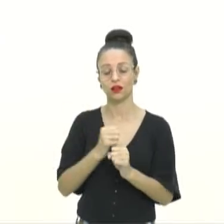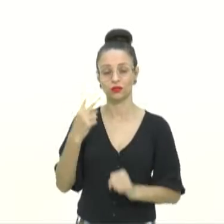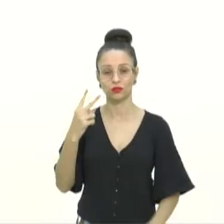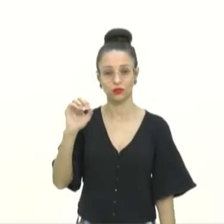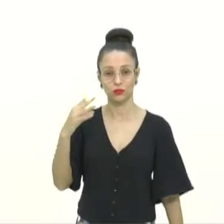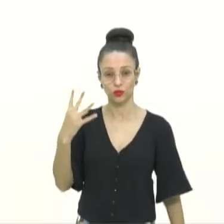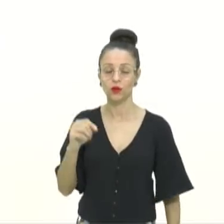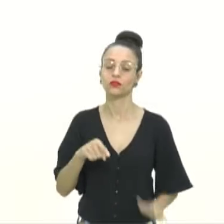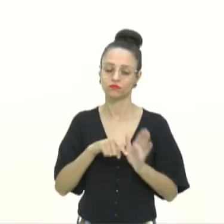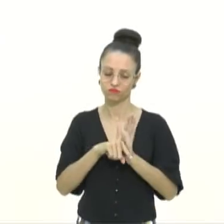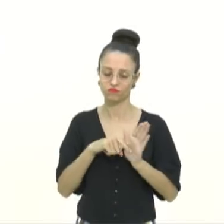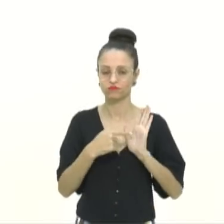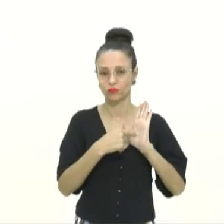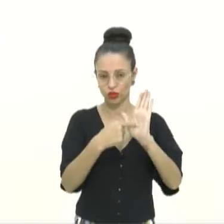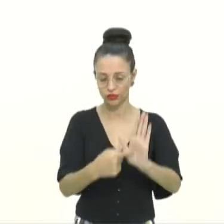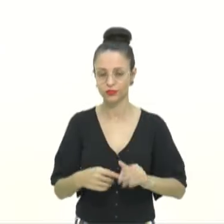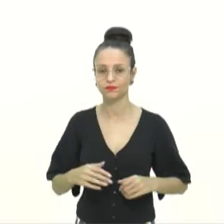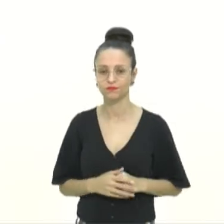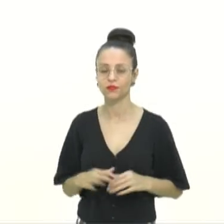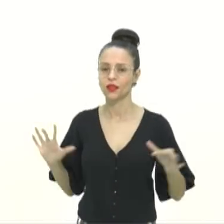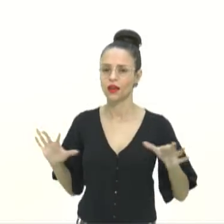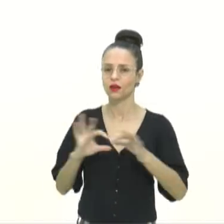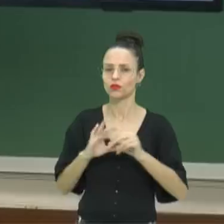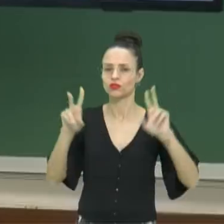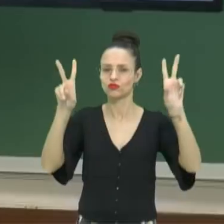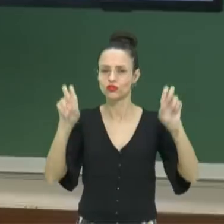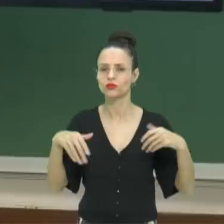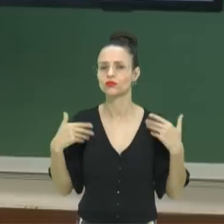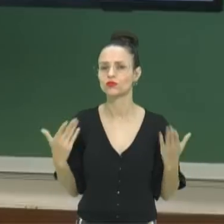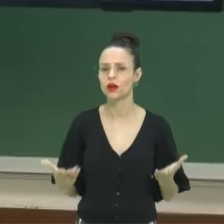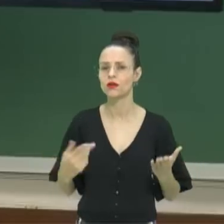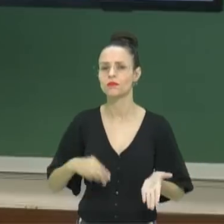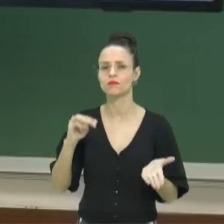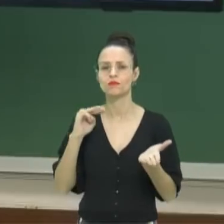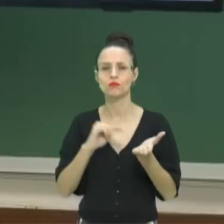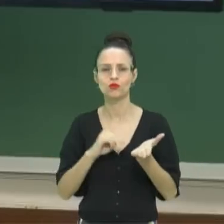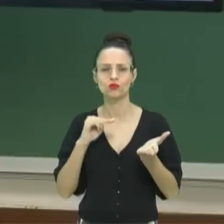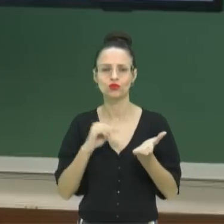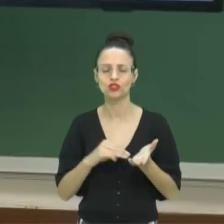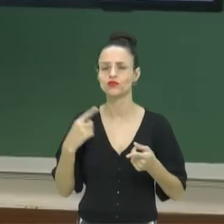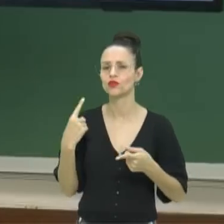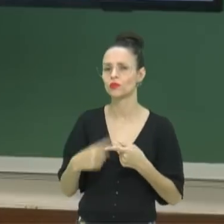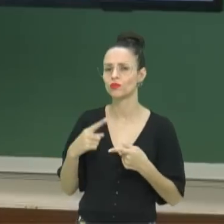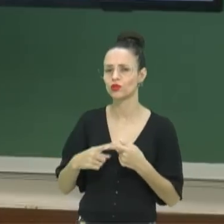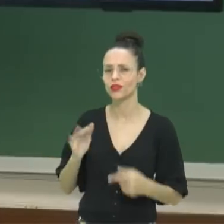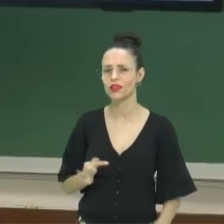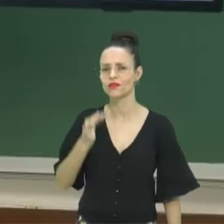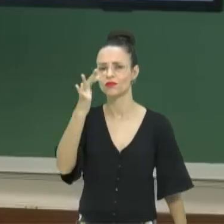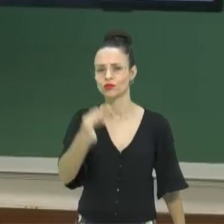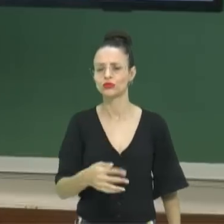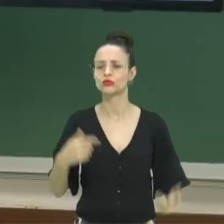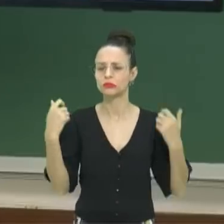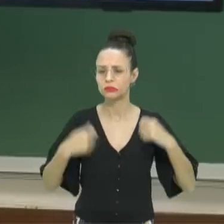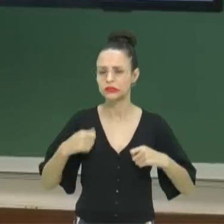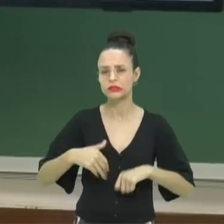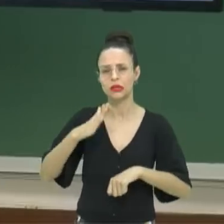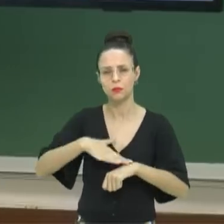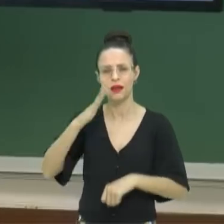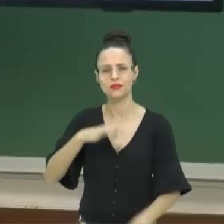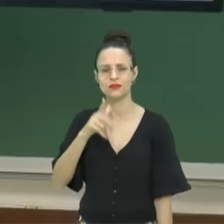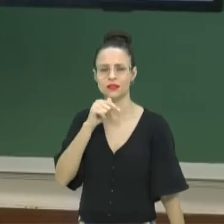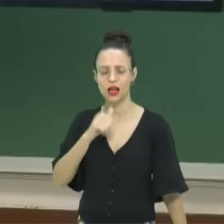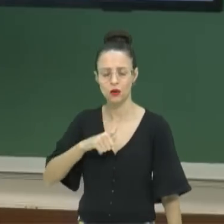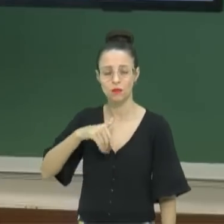aponta estudo. De acordo com o título, quais são as razões pelo possível aumento da demanda de água